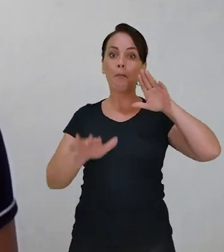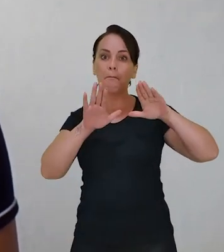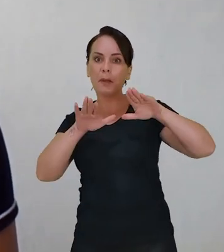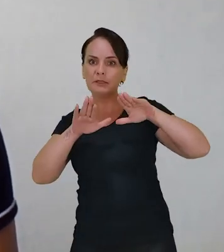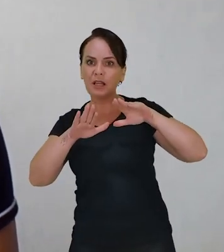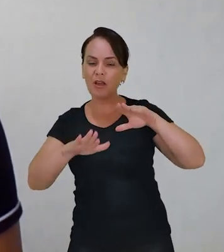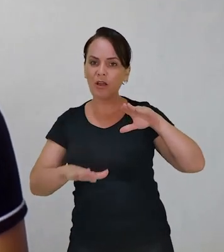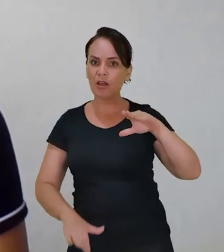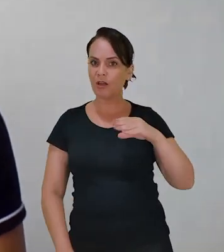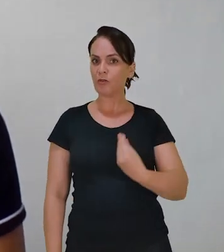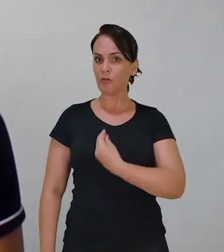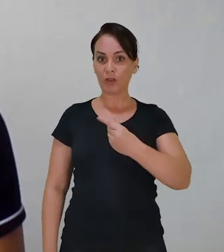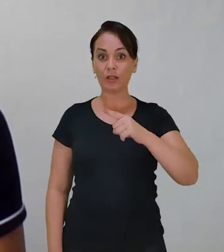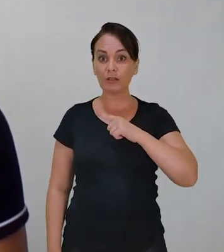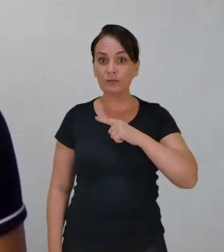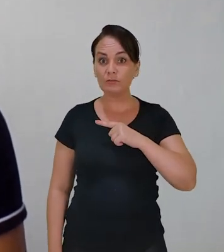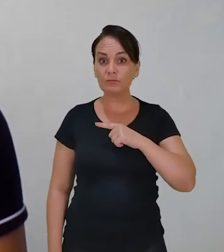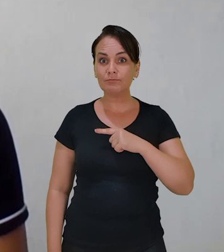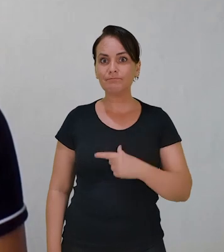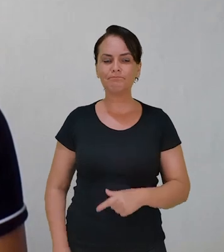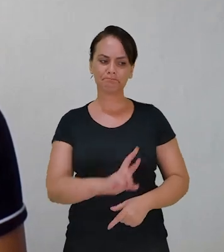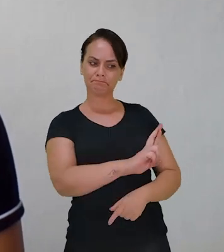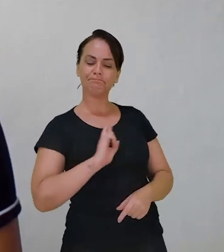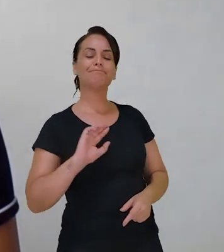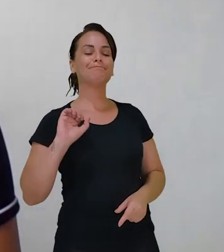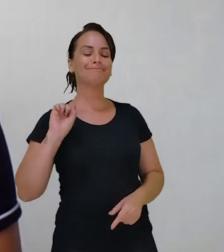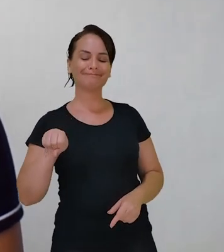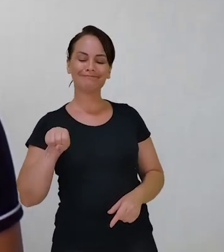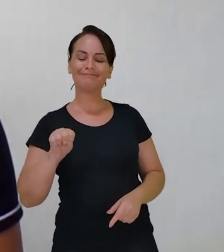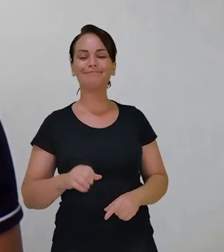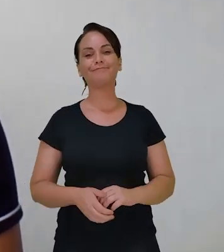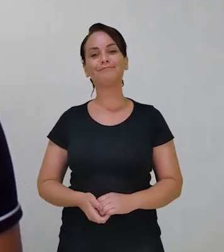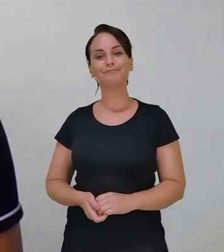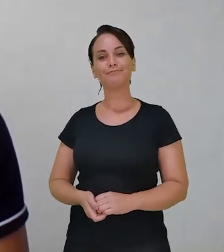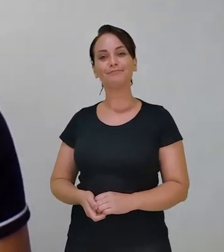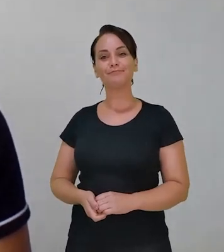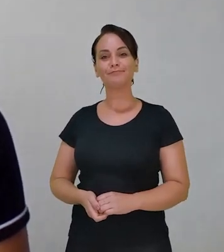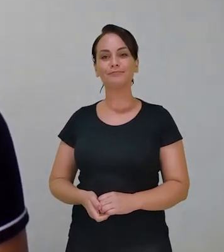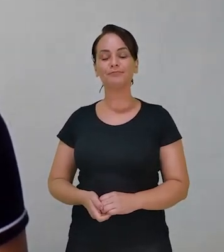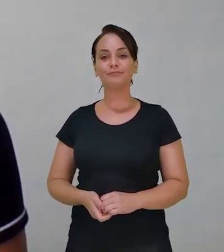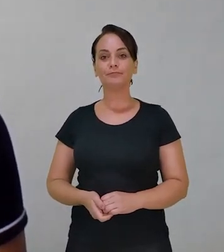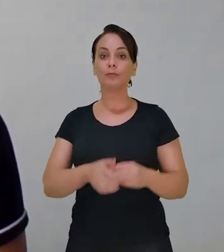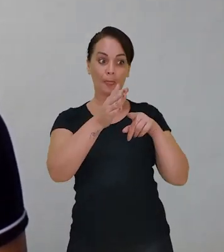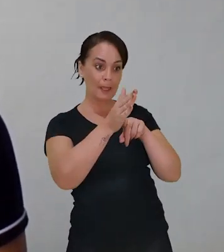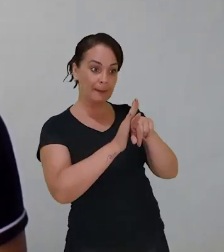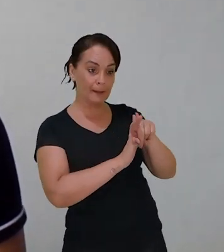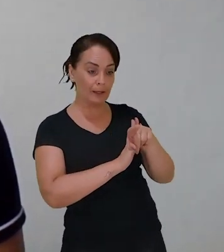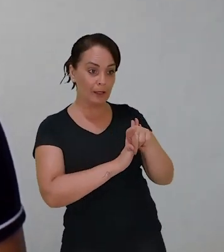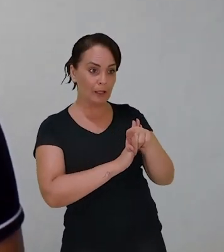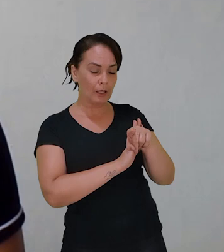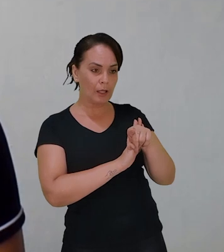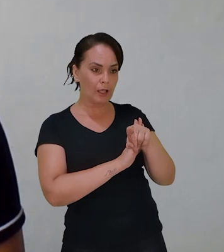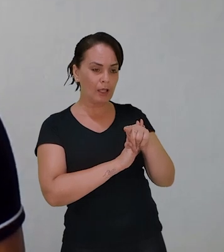tem vida? E eles respondiam: sim, tem vida. Perguntei para eles: um